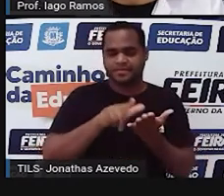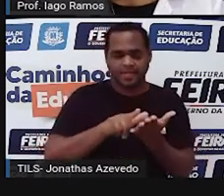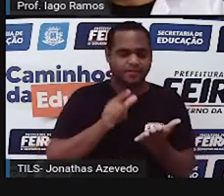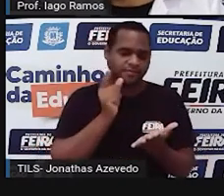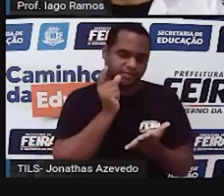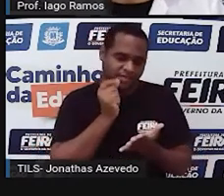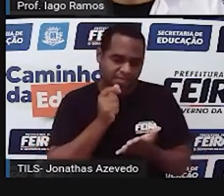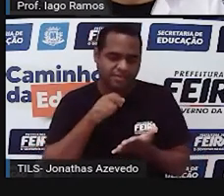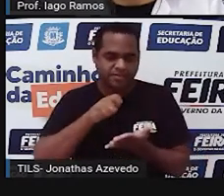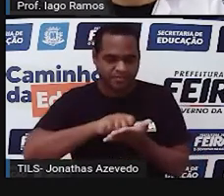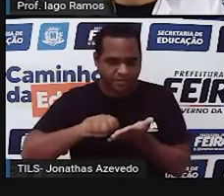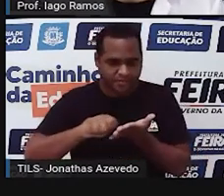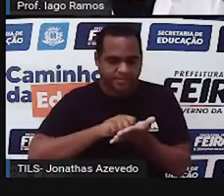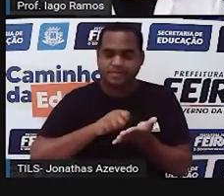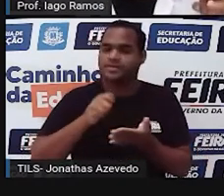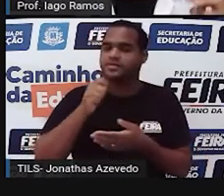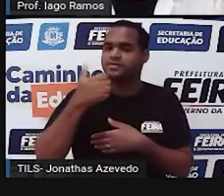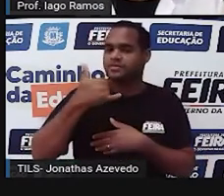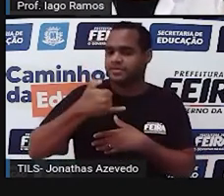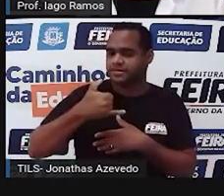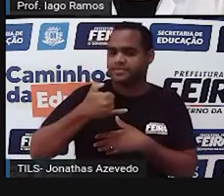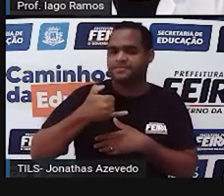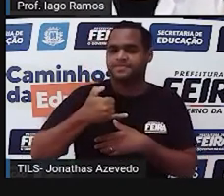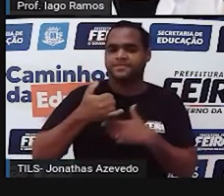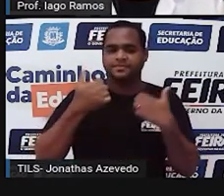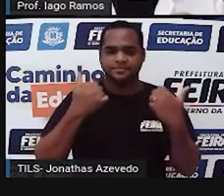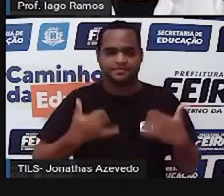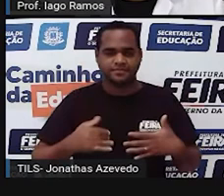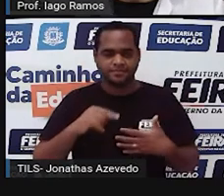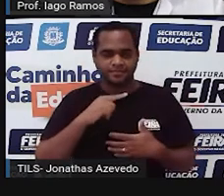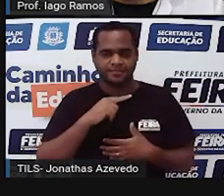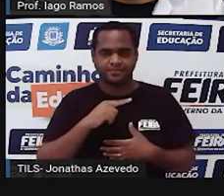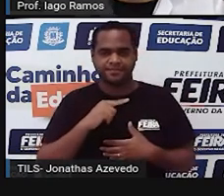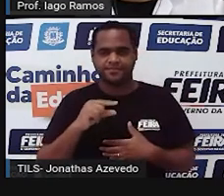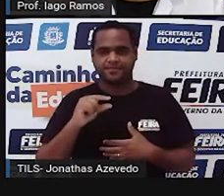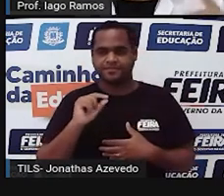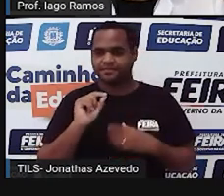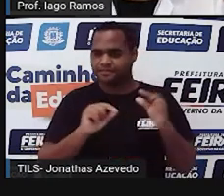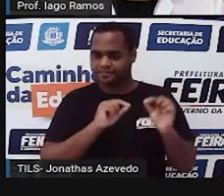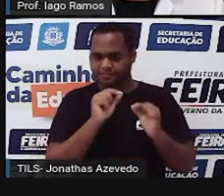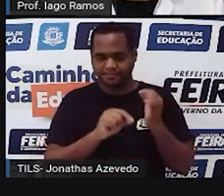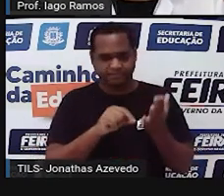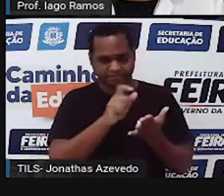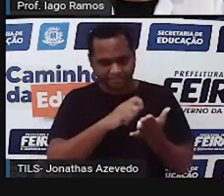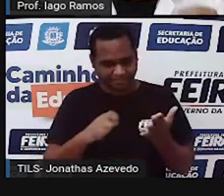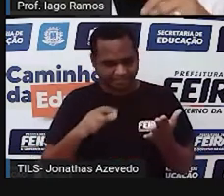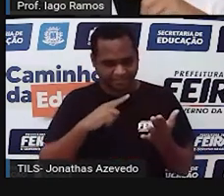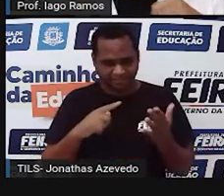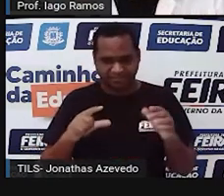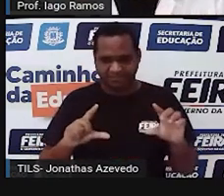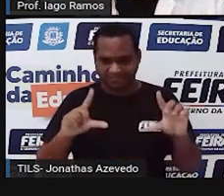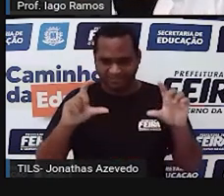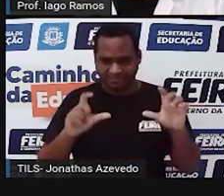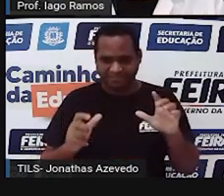lápis da Borracha o da caneta porque nós vamos rascunha eu vou rascunhando aqui na tela ou cê vai